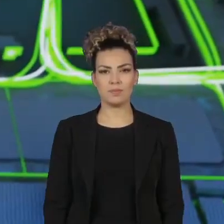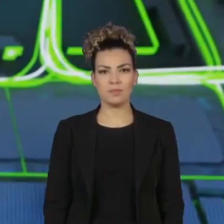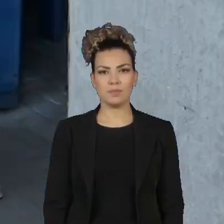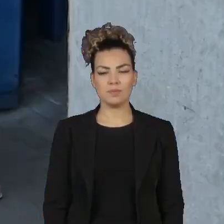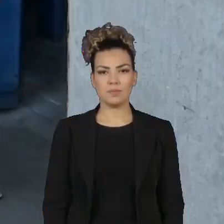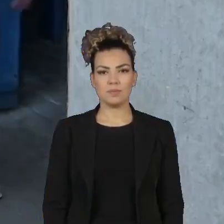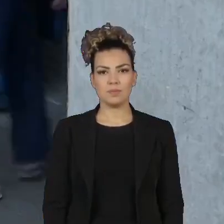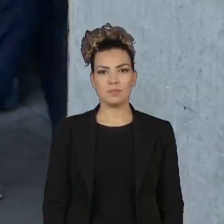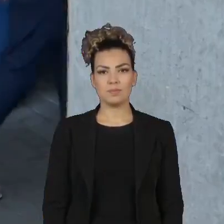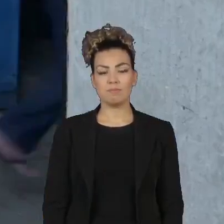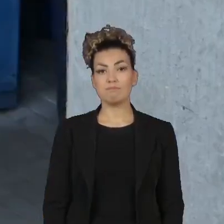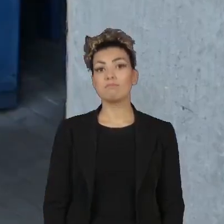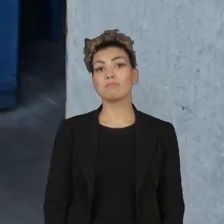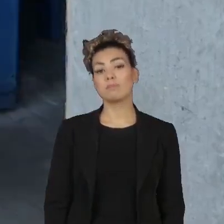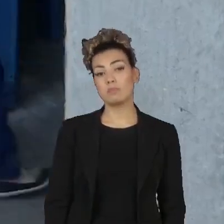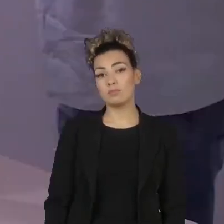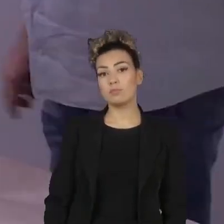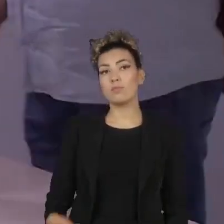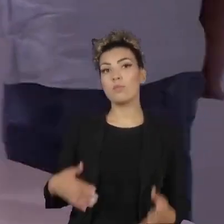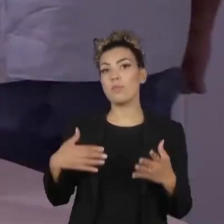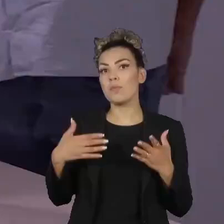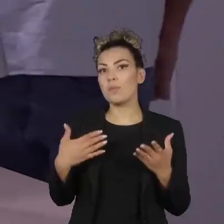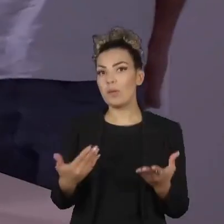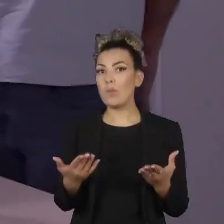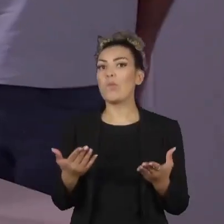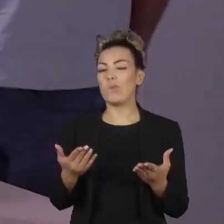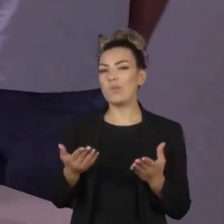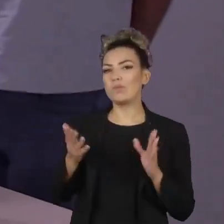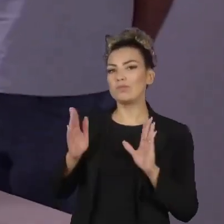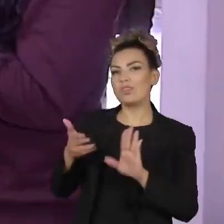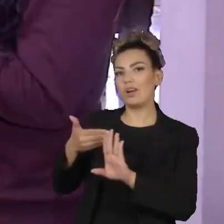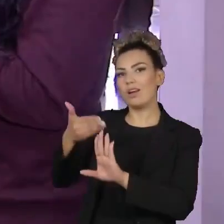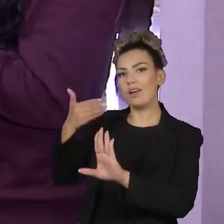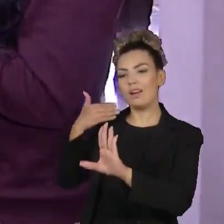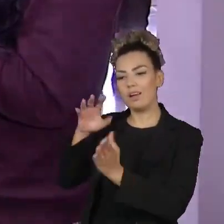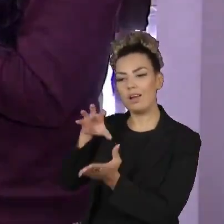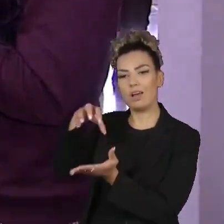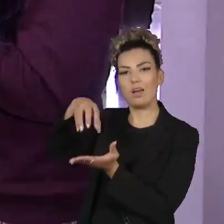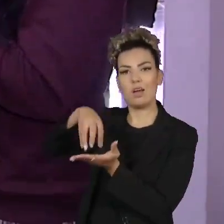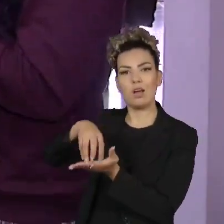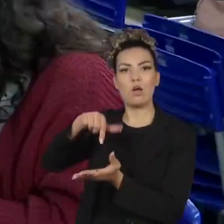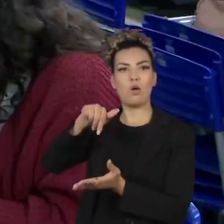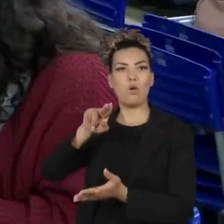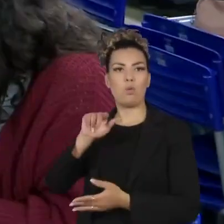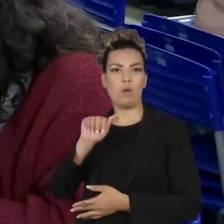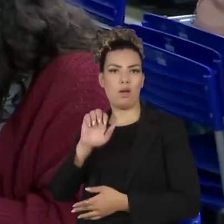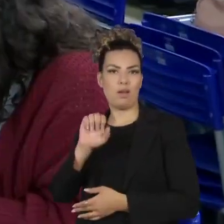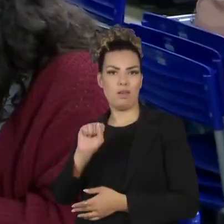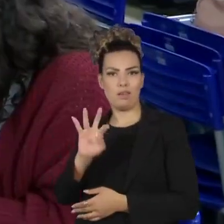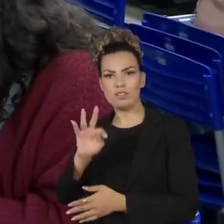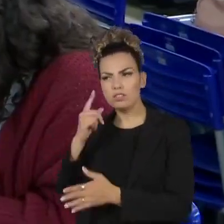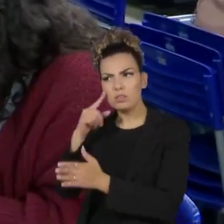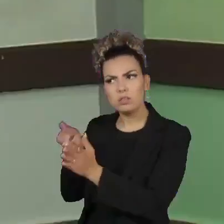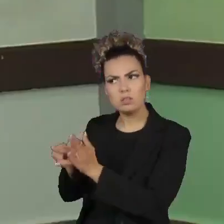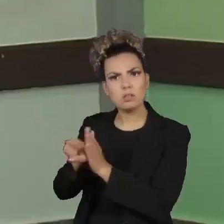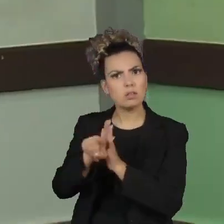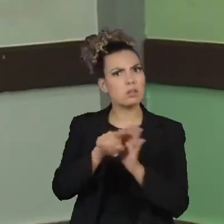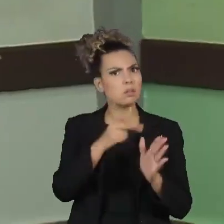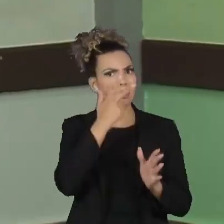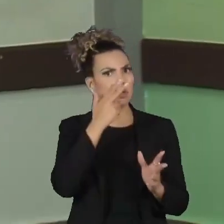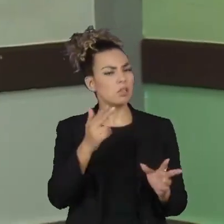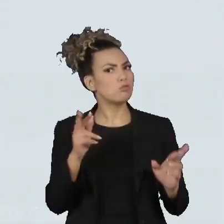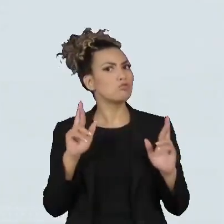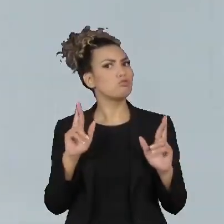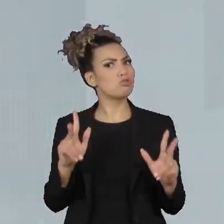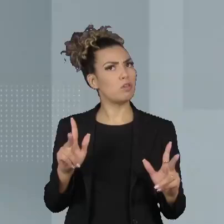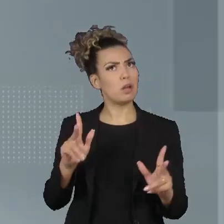votação a mais recente rodada de pesquisas do Instituto Quest indica uma virada em relação ao resultado do primeiro turno em duas